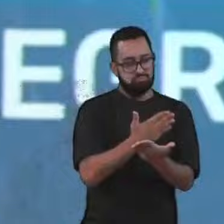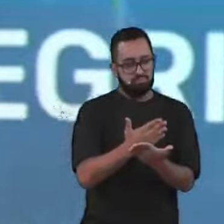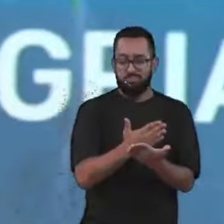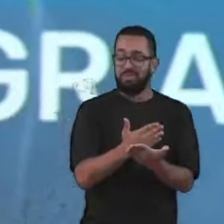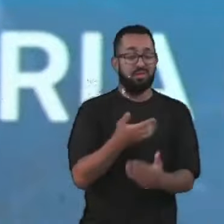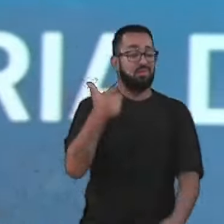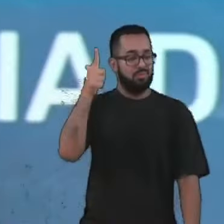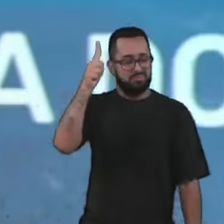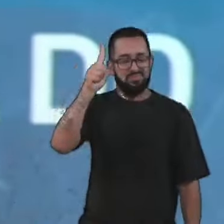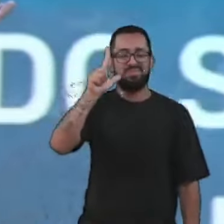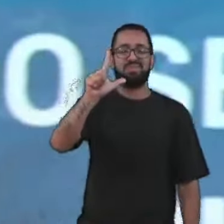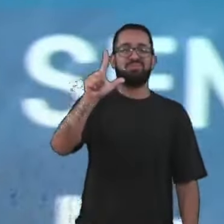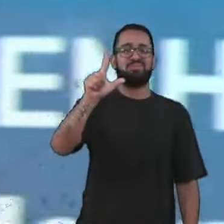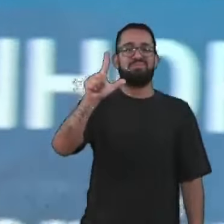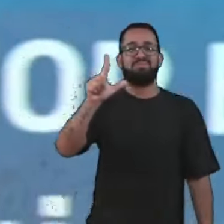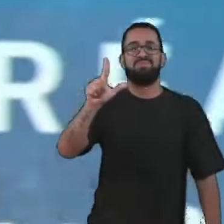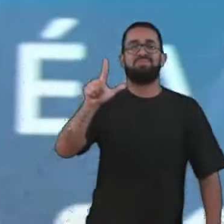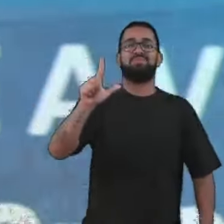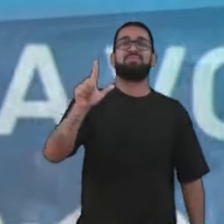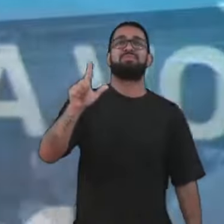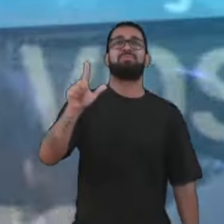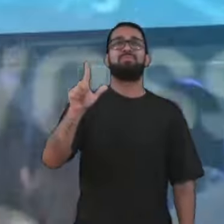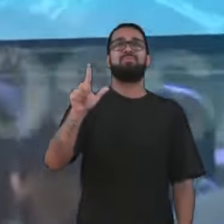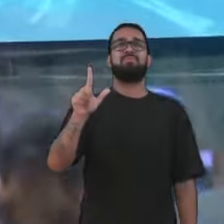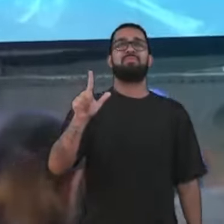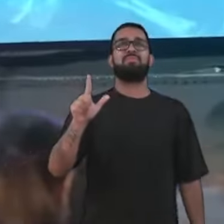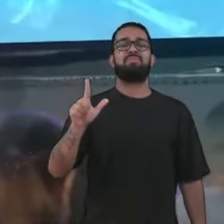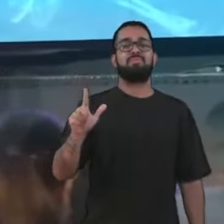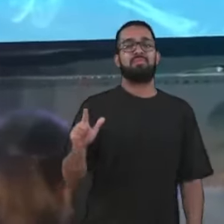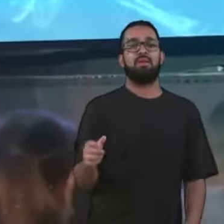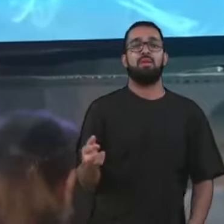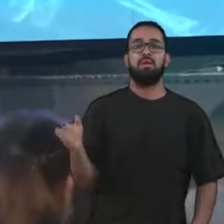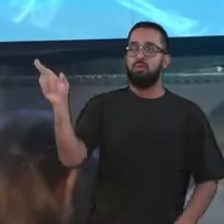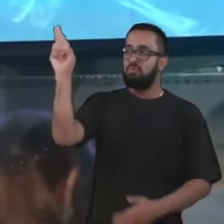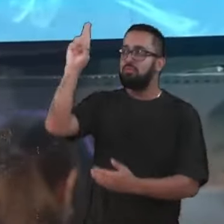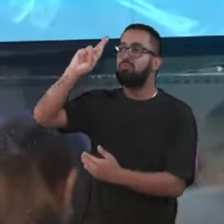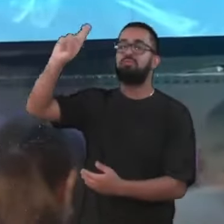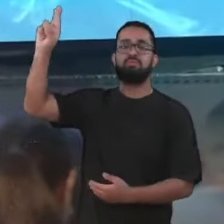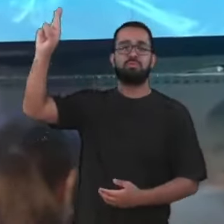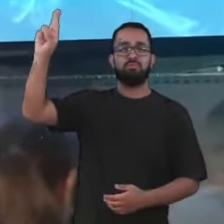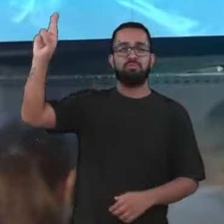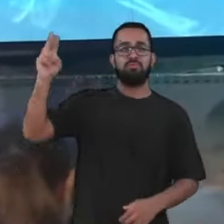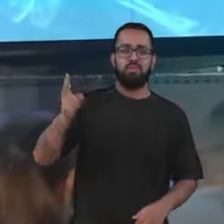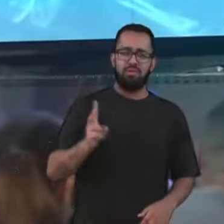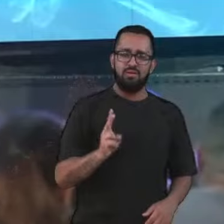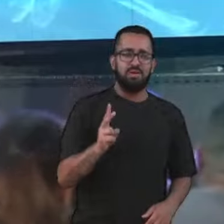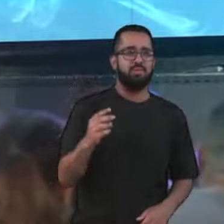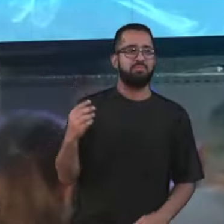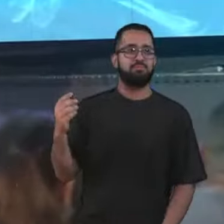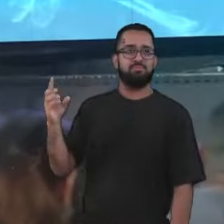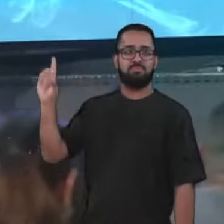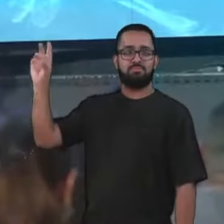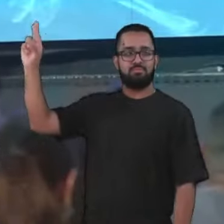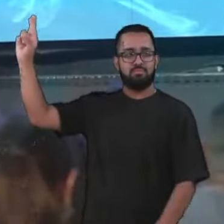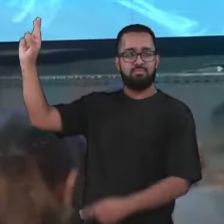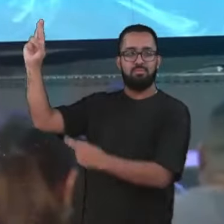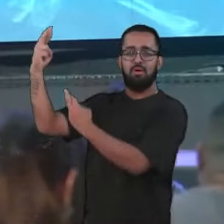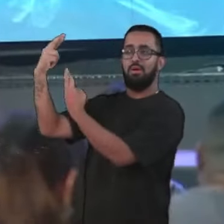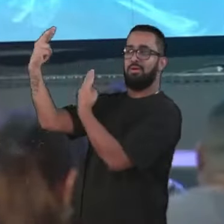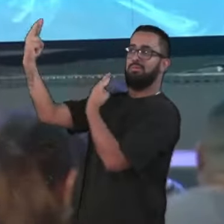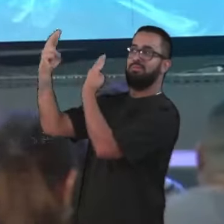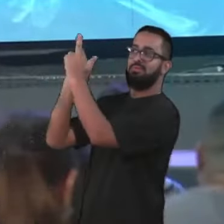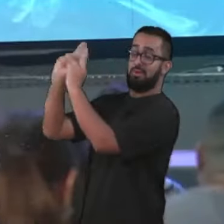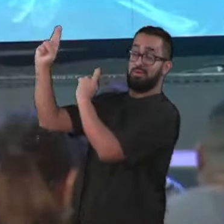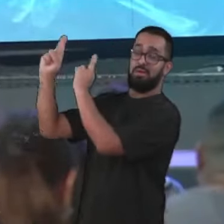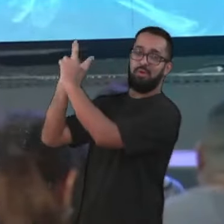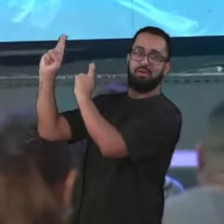encontrar algum motivo para se alegrar. Essa alegria é resultado de um relacionamento com Deus, porque a sua alegria não é situacional. A sua alegria